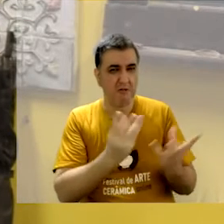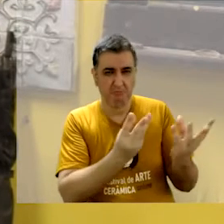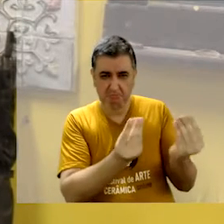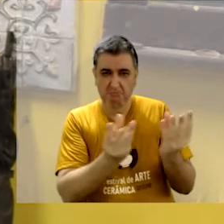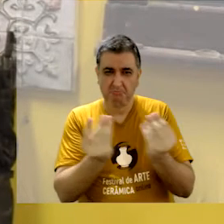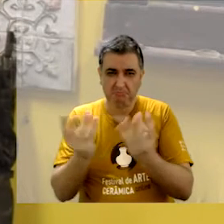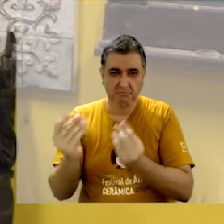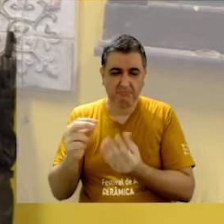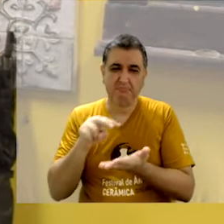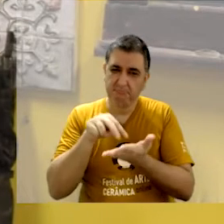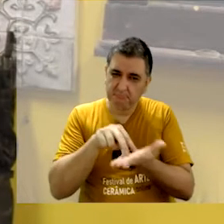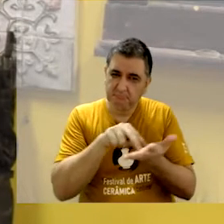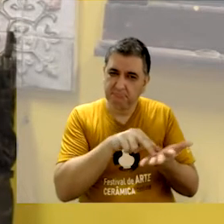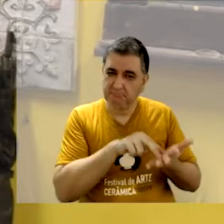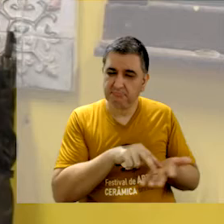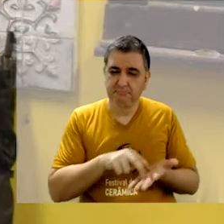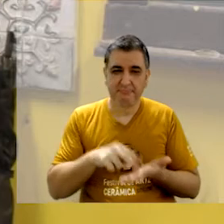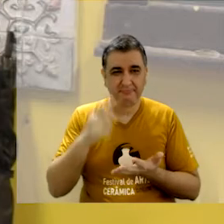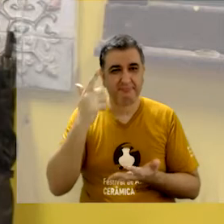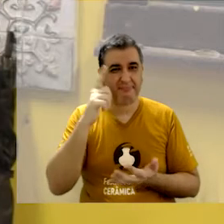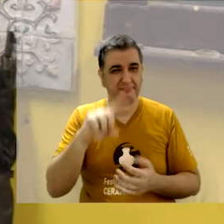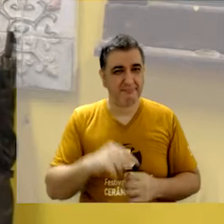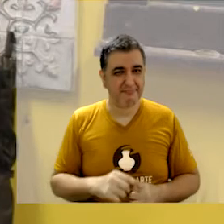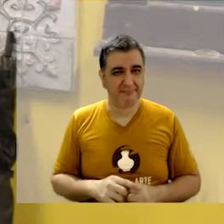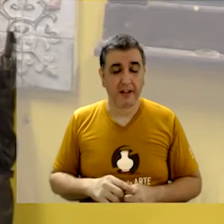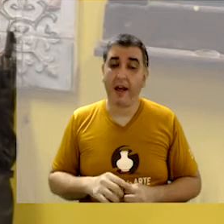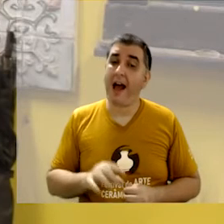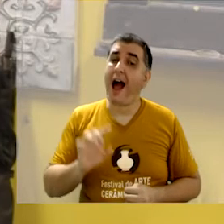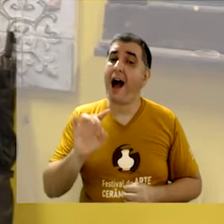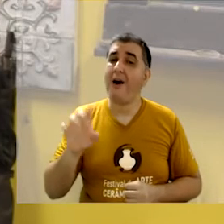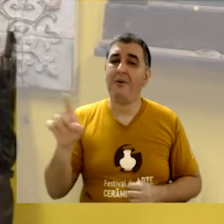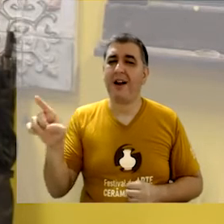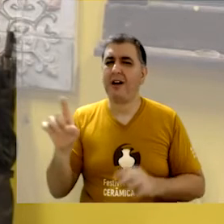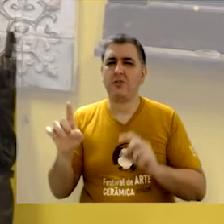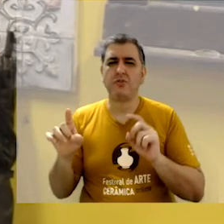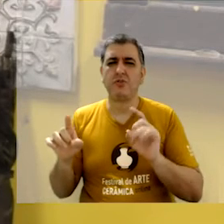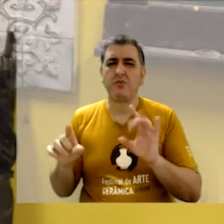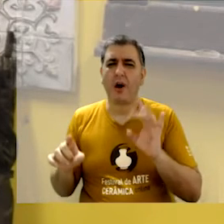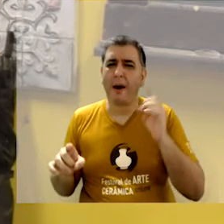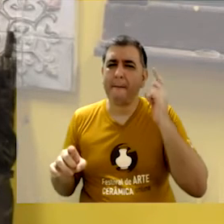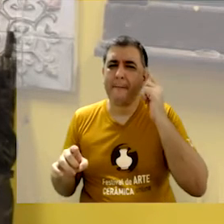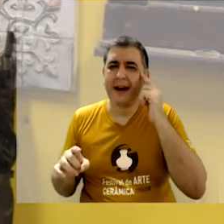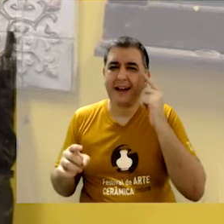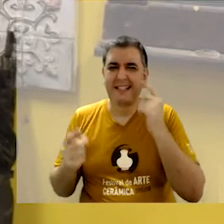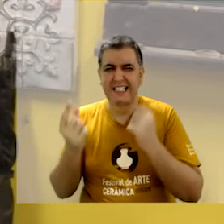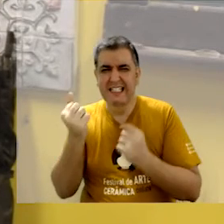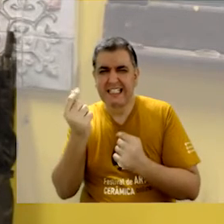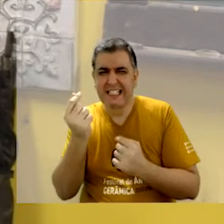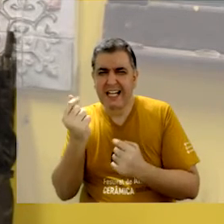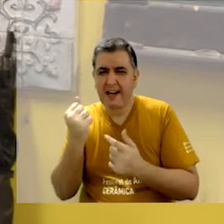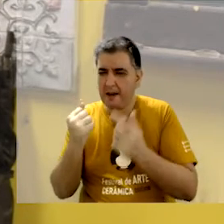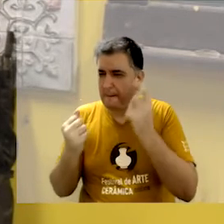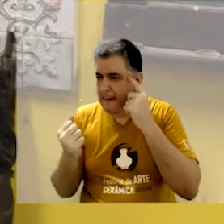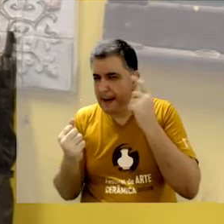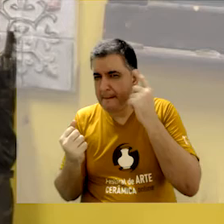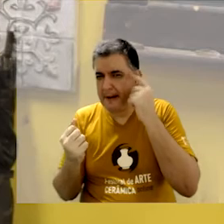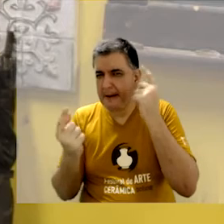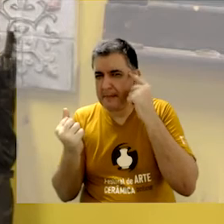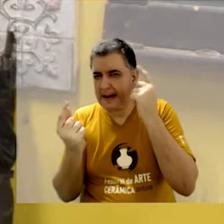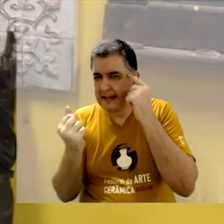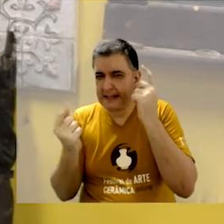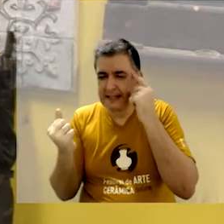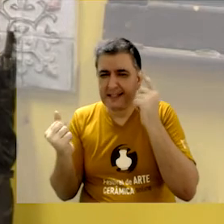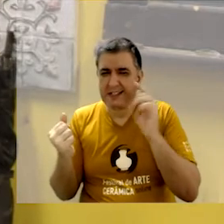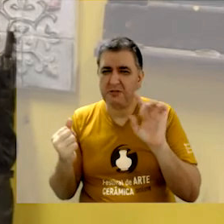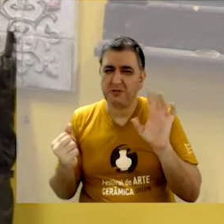artistas nisso, eu sei, mas uma artesania oportunista, né? Que é toda gerada de uma forma que não tem alma,